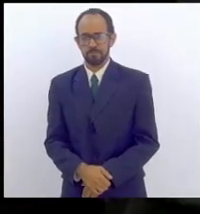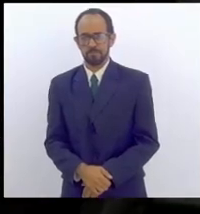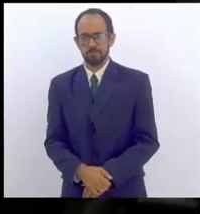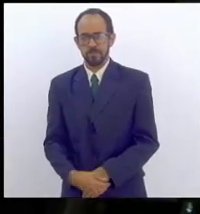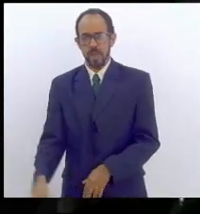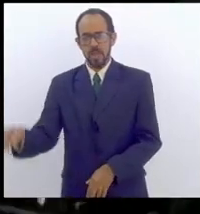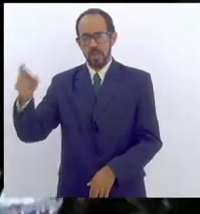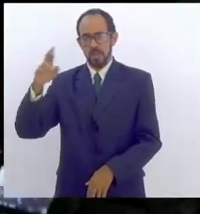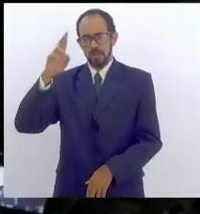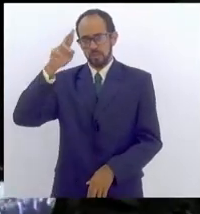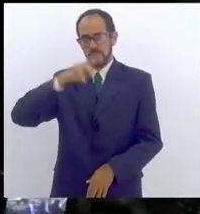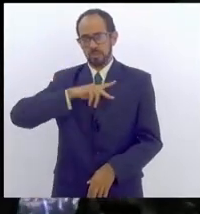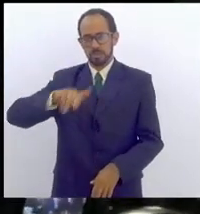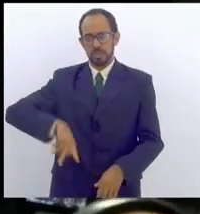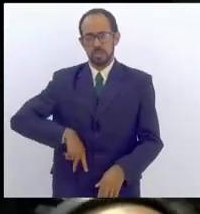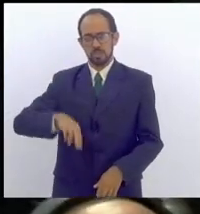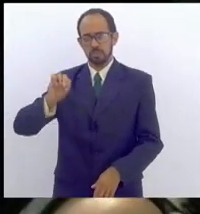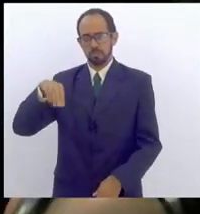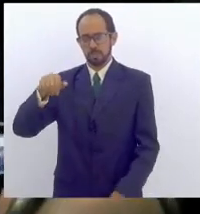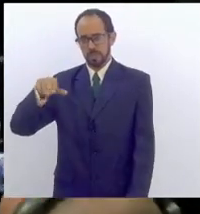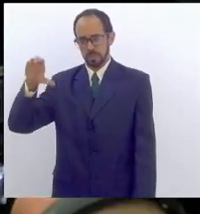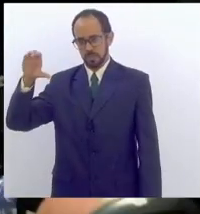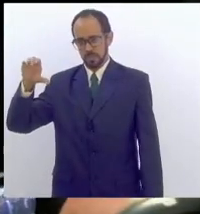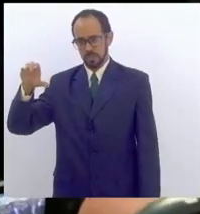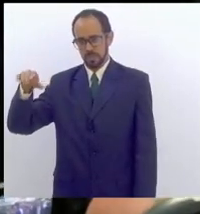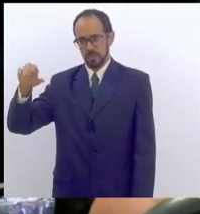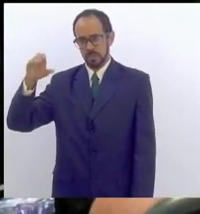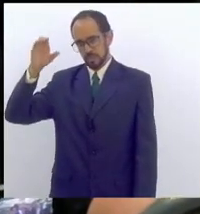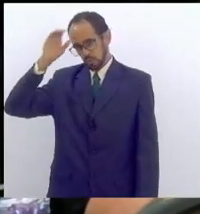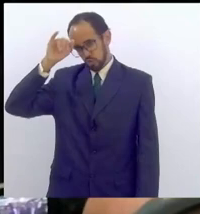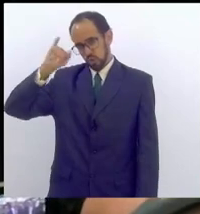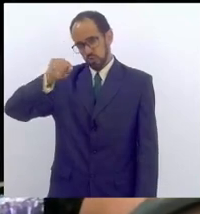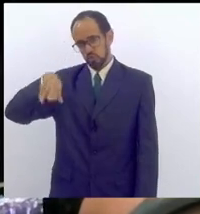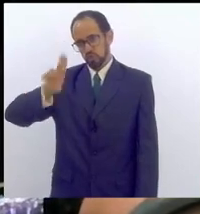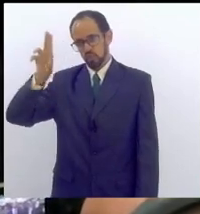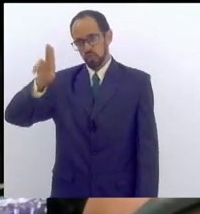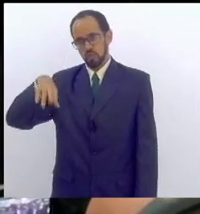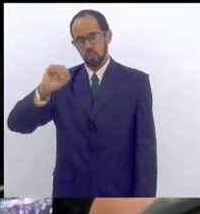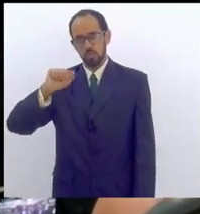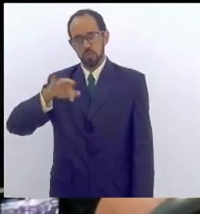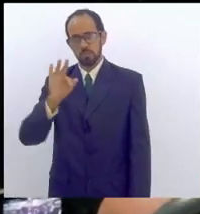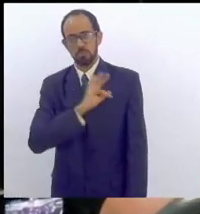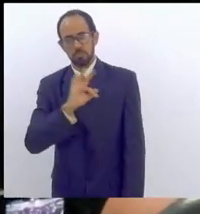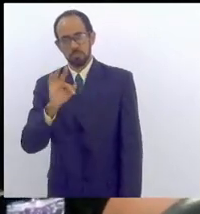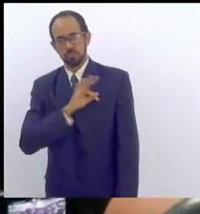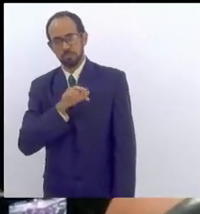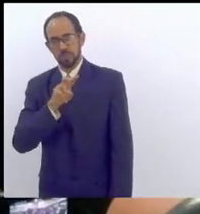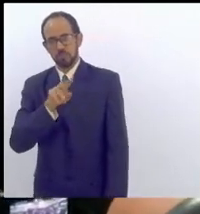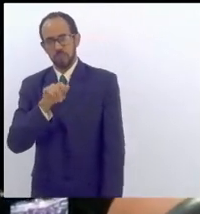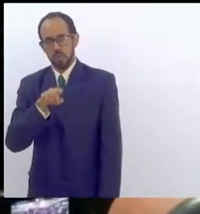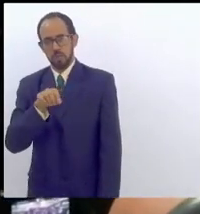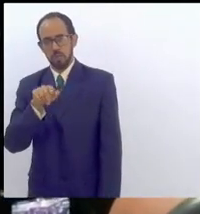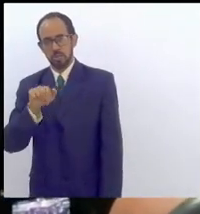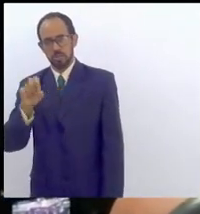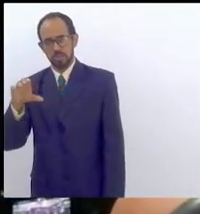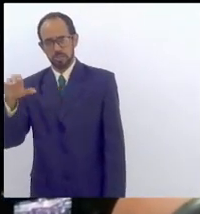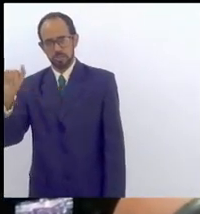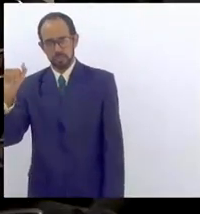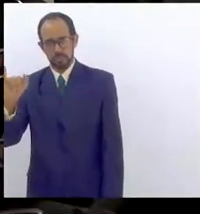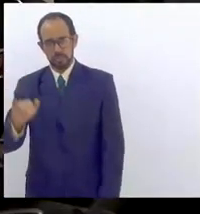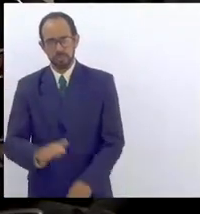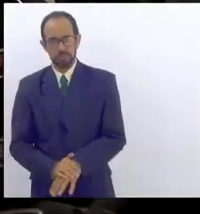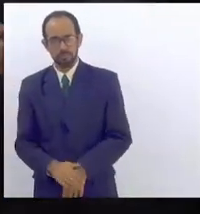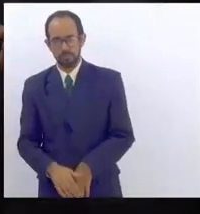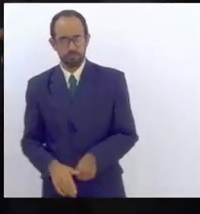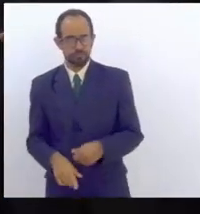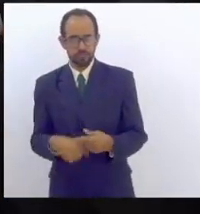Presidente Mink, presidente deputado Tiaju, deputado Marta Rocha, deputado Valdeci, conduzindo os trabalhos da mesa. Como ao final